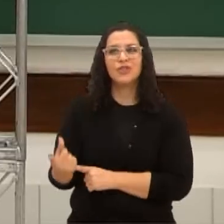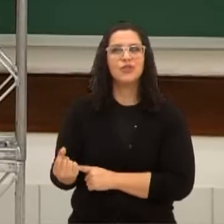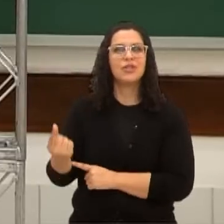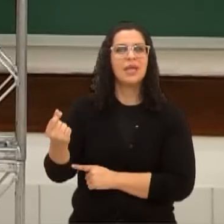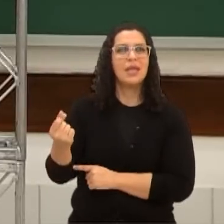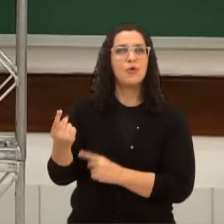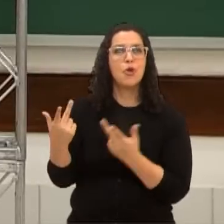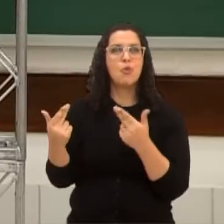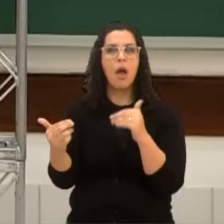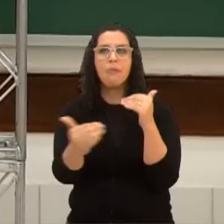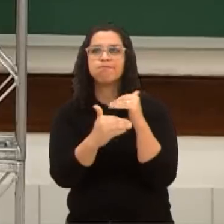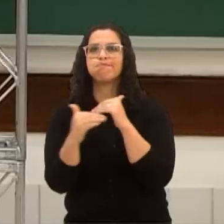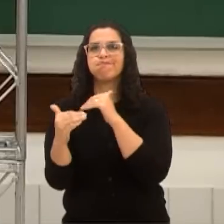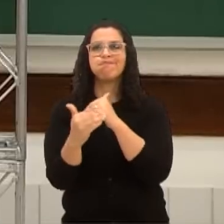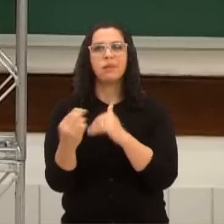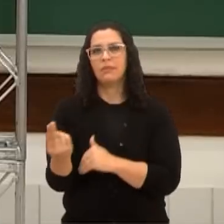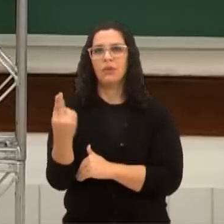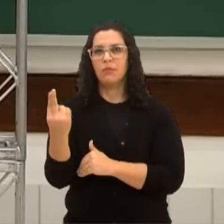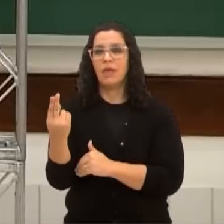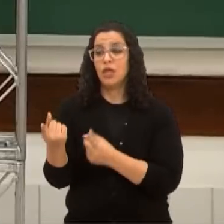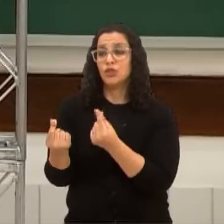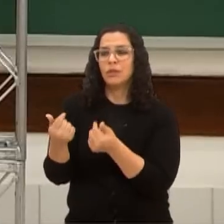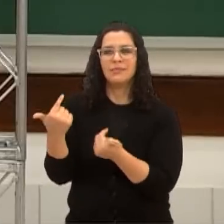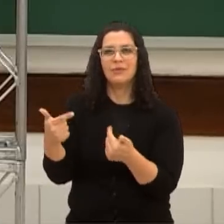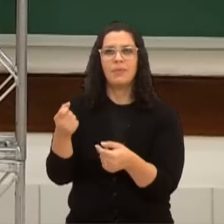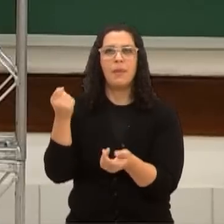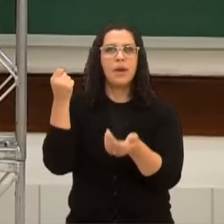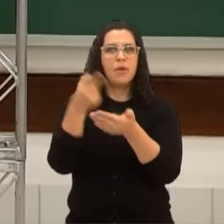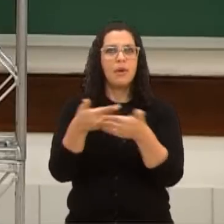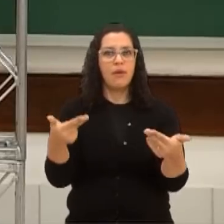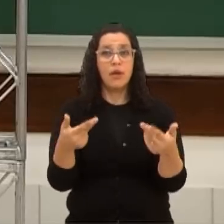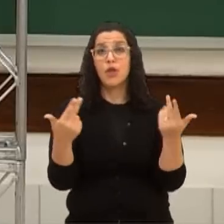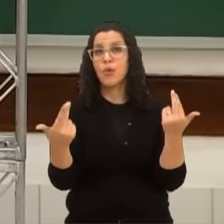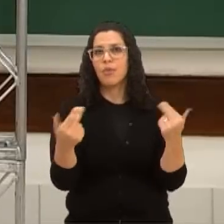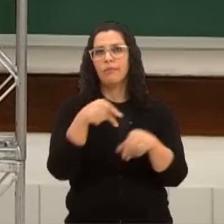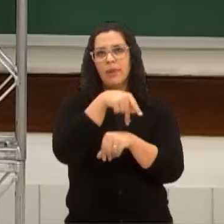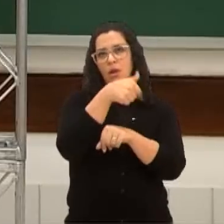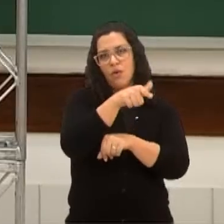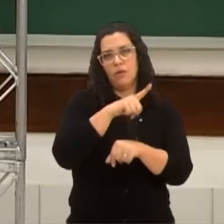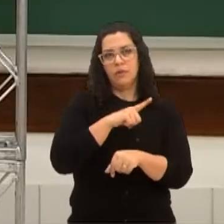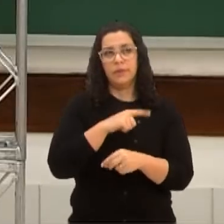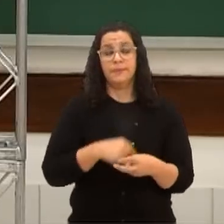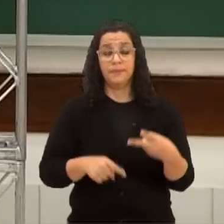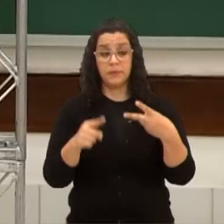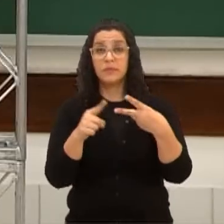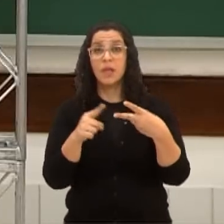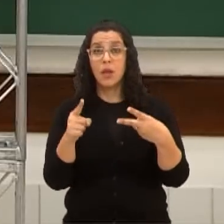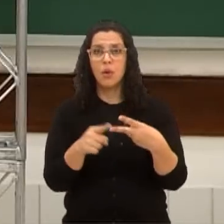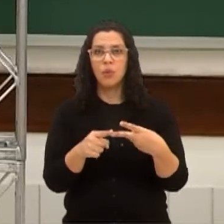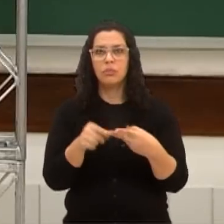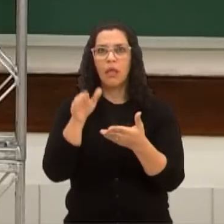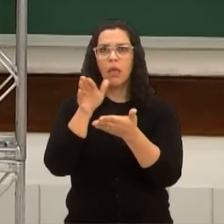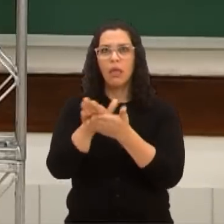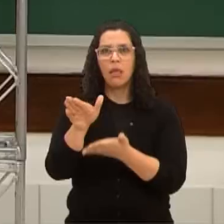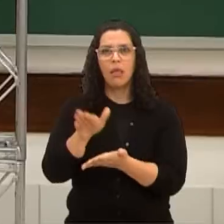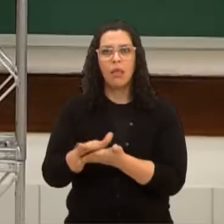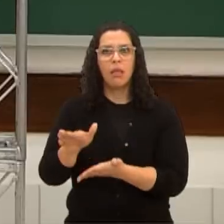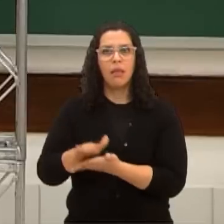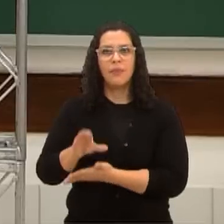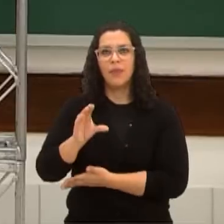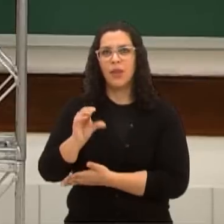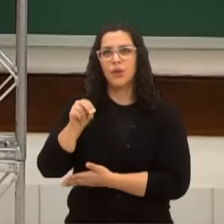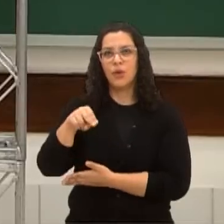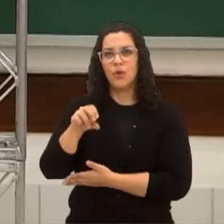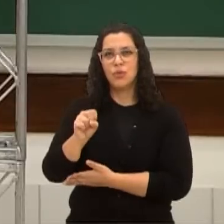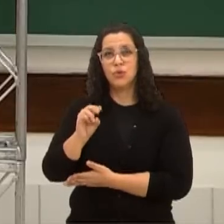as mesmas possibilidades de compra que os demais. O consumismo, assim como tem aqueles que